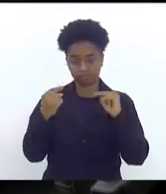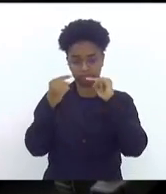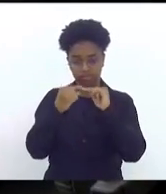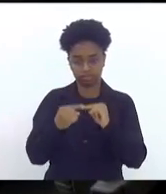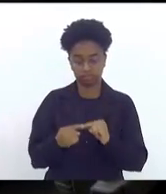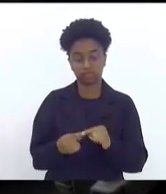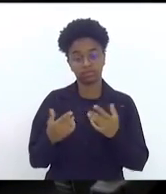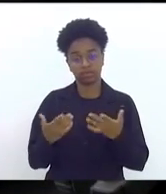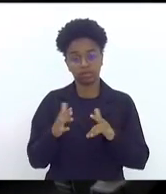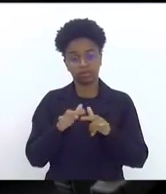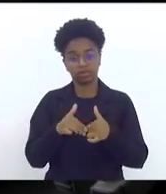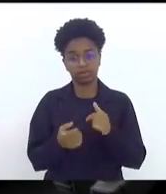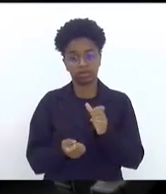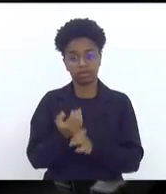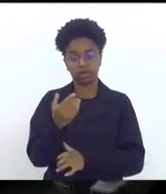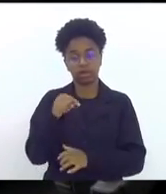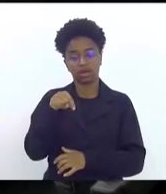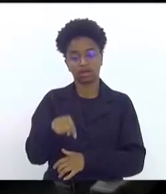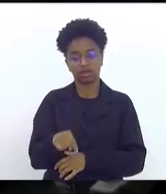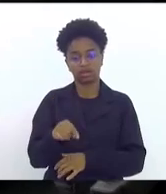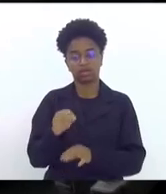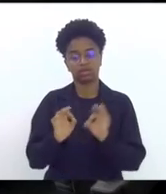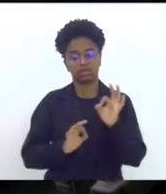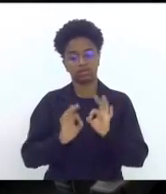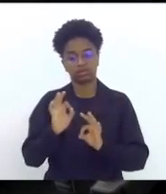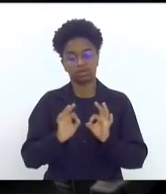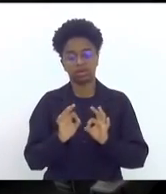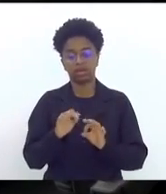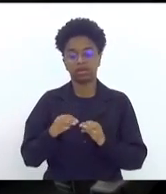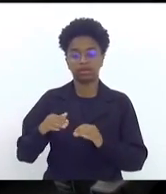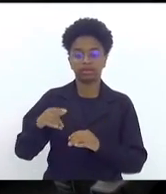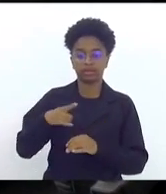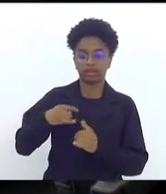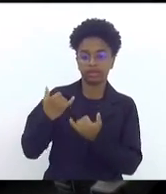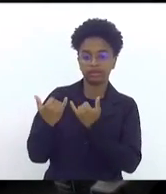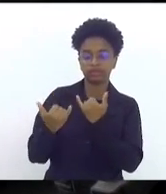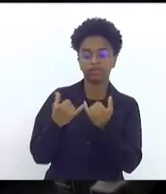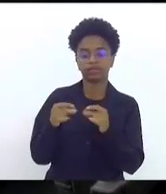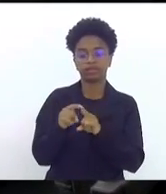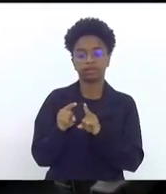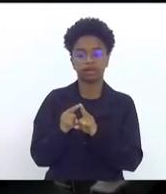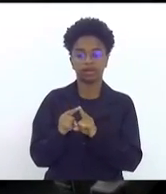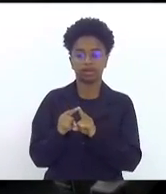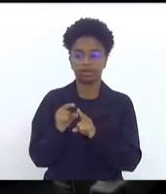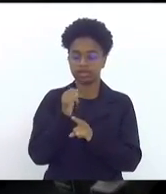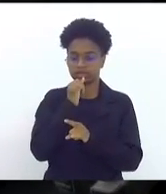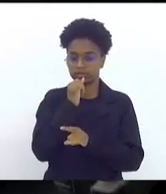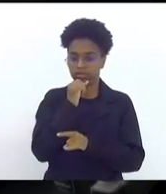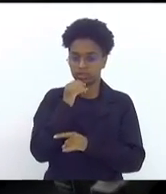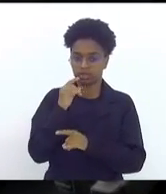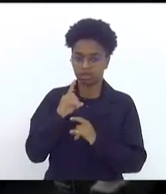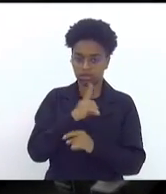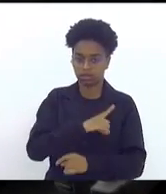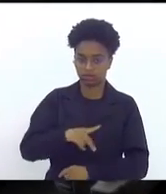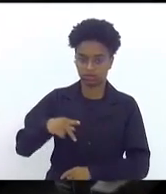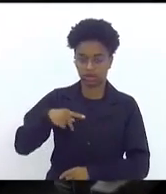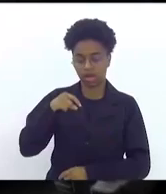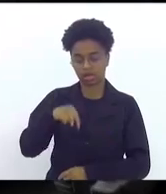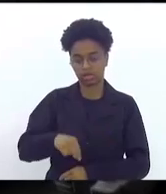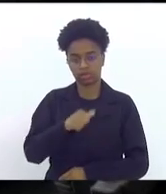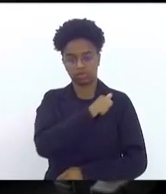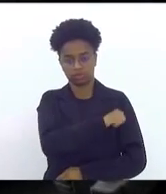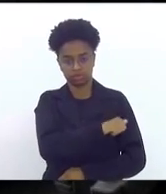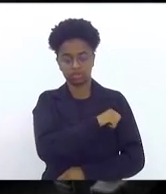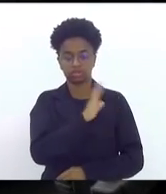desta comissão parlamentar de inquérito. Para além das notícias e dos dados produzidos, por exemplo, pela Defensoria Pública do Estado do Rio de Janeiro, já apresentados